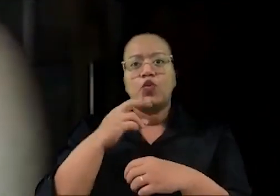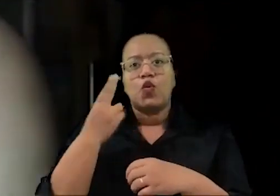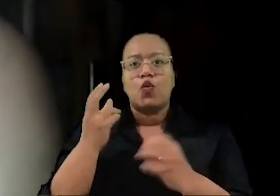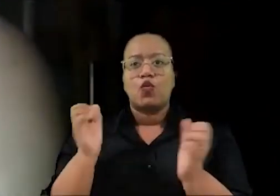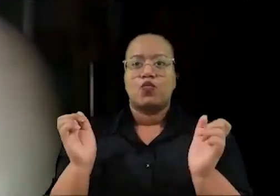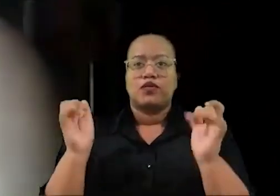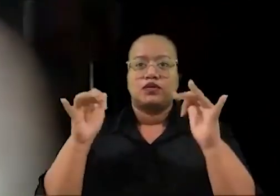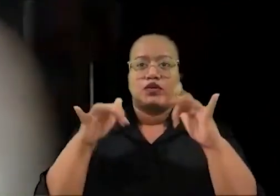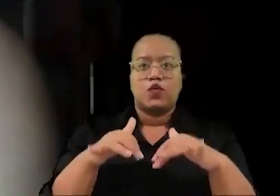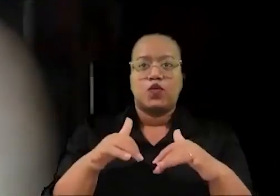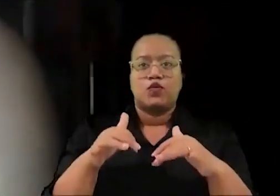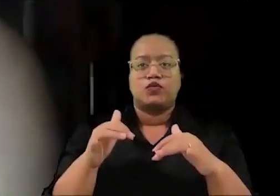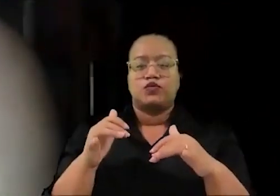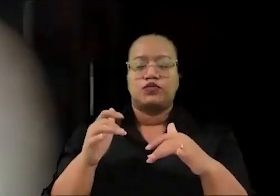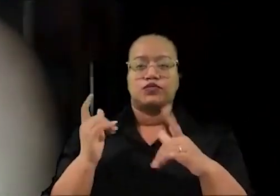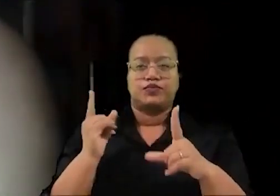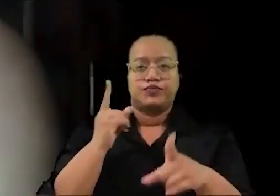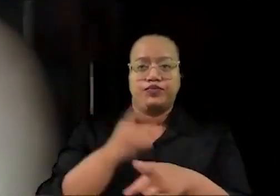ele tem como